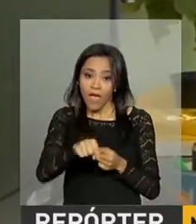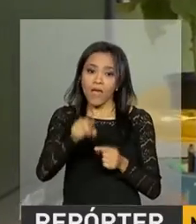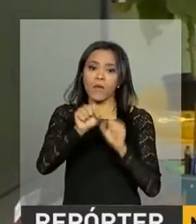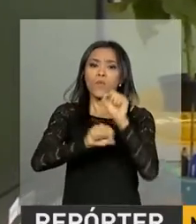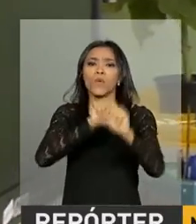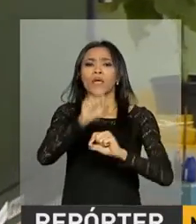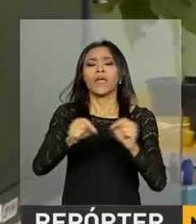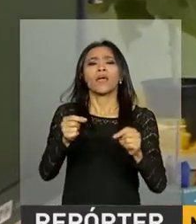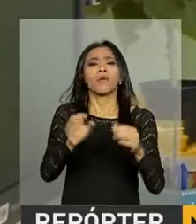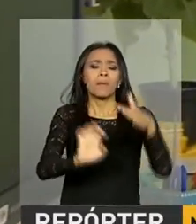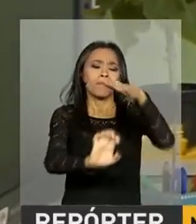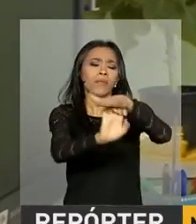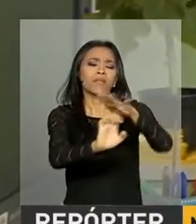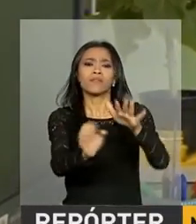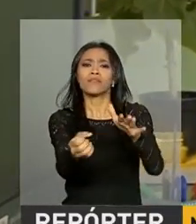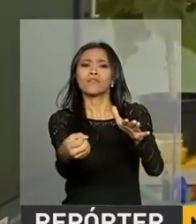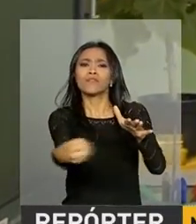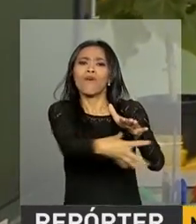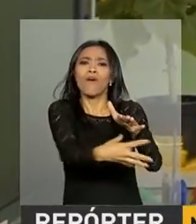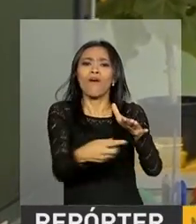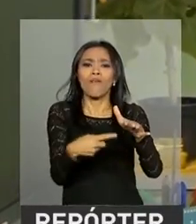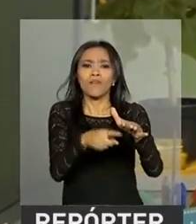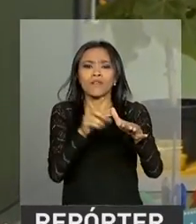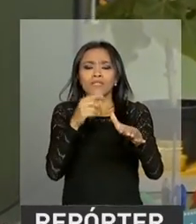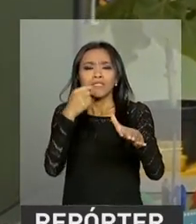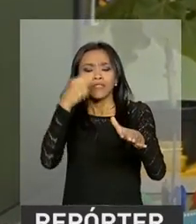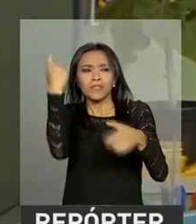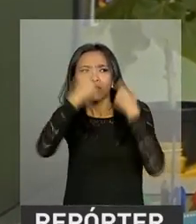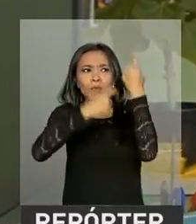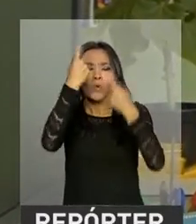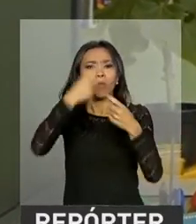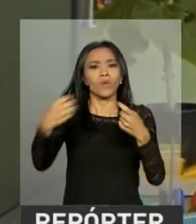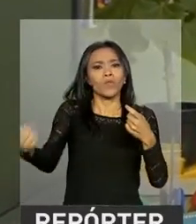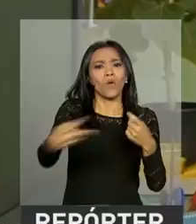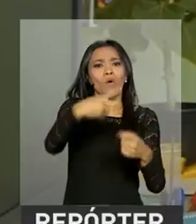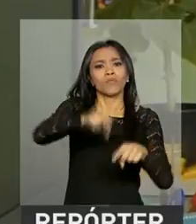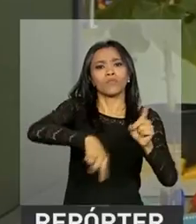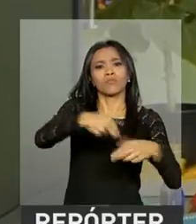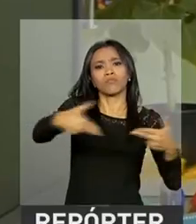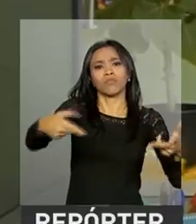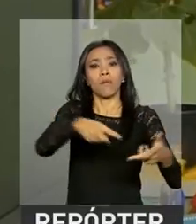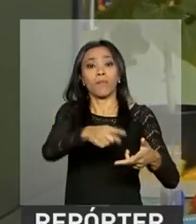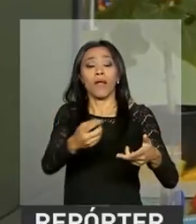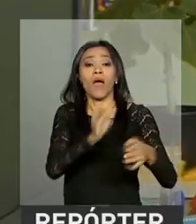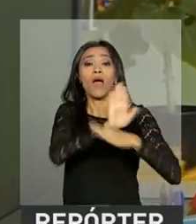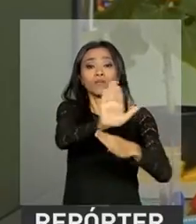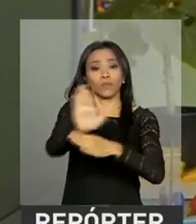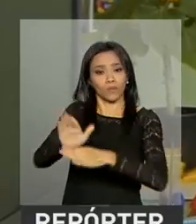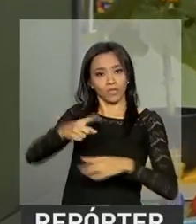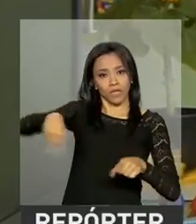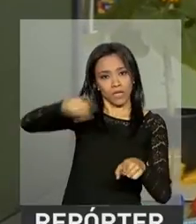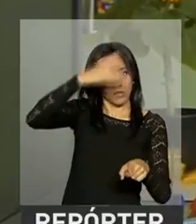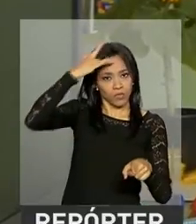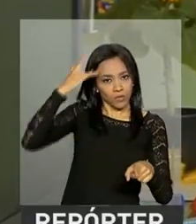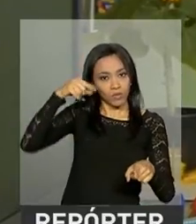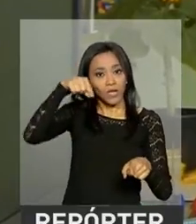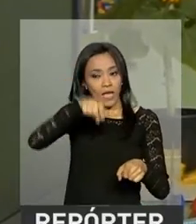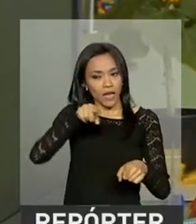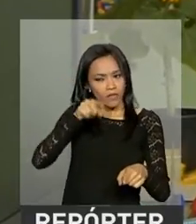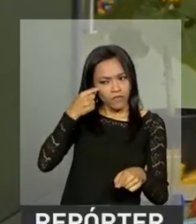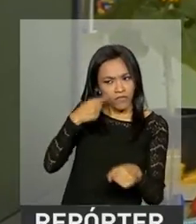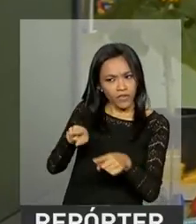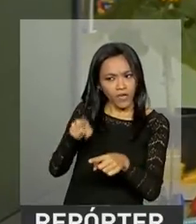uma empresa jovem que se preocupa em criar novos produtos e serviços que mudam a vida das pessoas ela identifica o problema